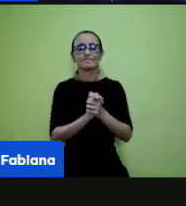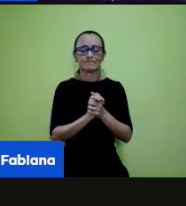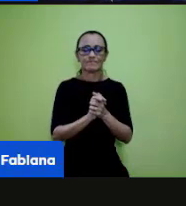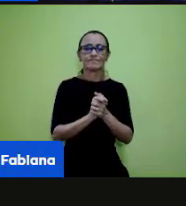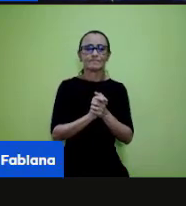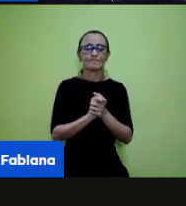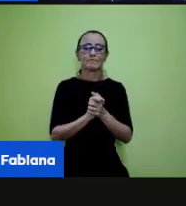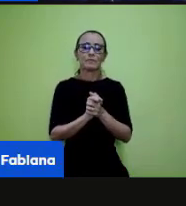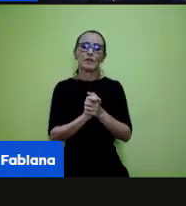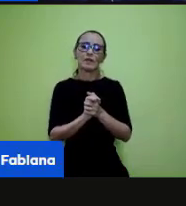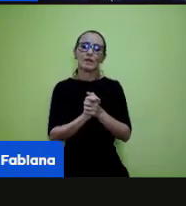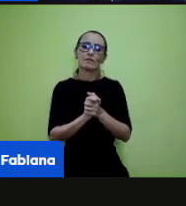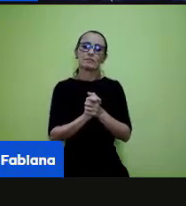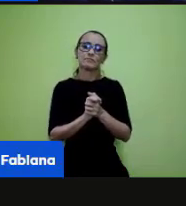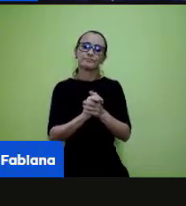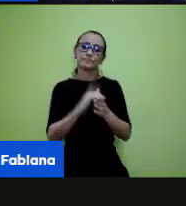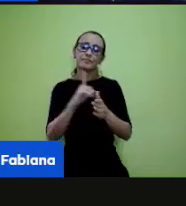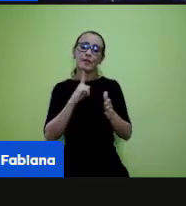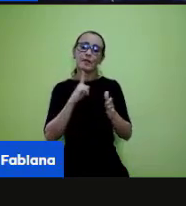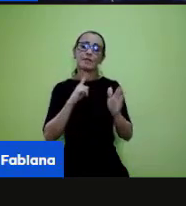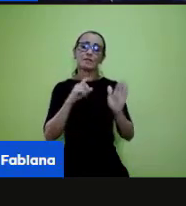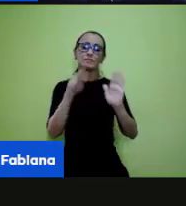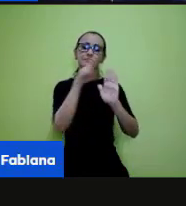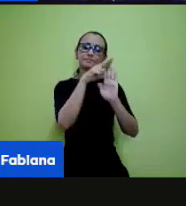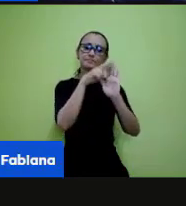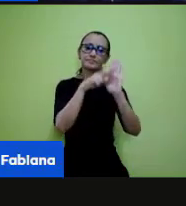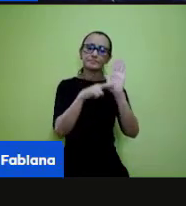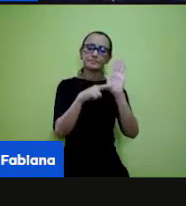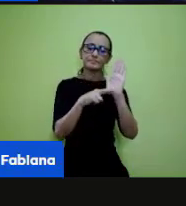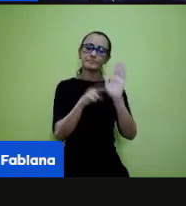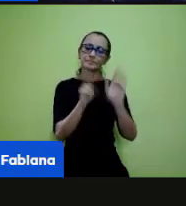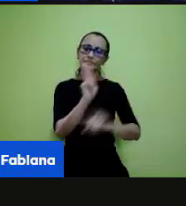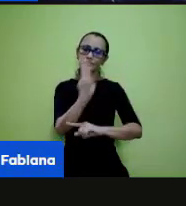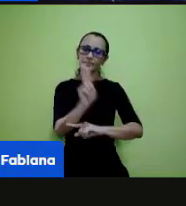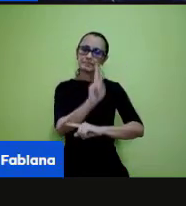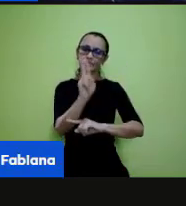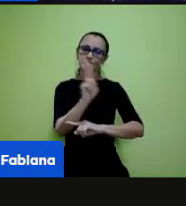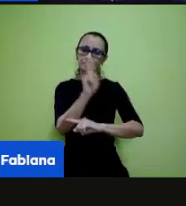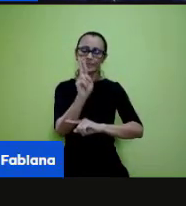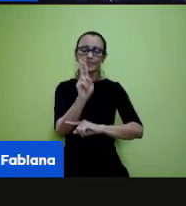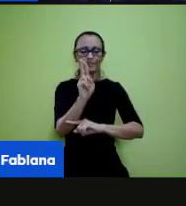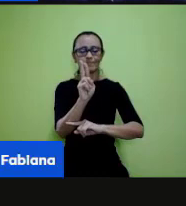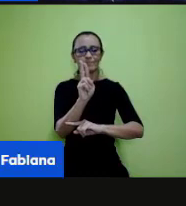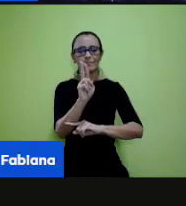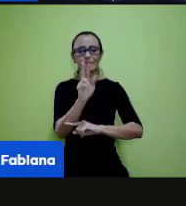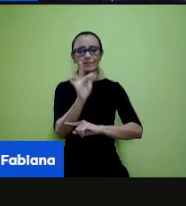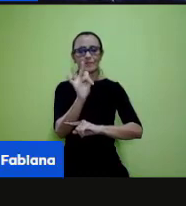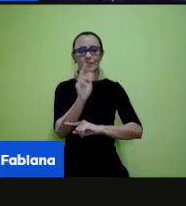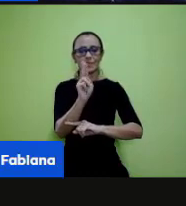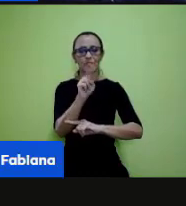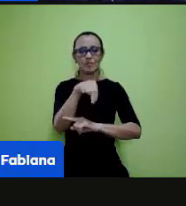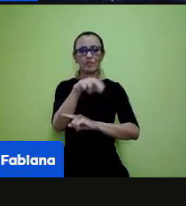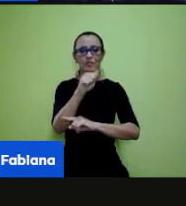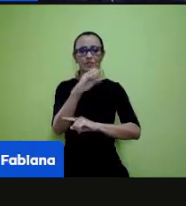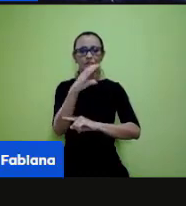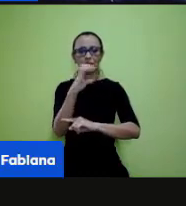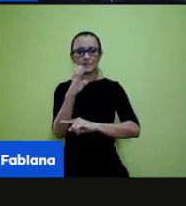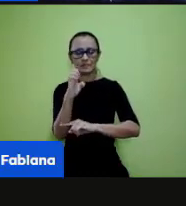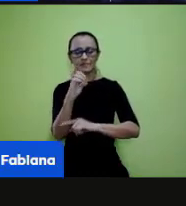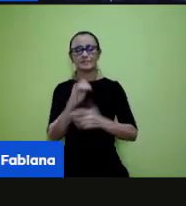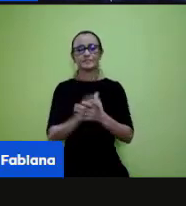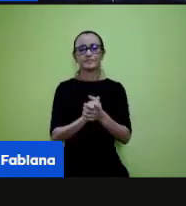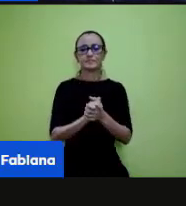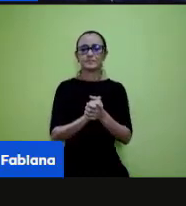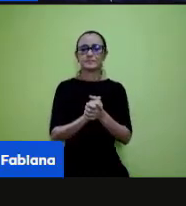adulta do Aedes aegypti. Então tem os critérios para ser usado esse fumacê. Então é único exclusivamente para interromper o ciclo de